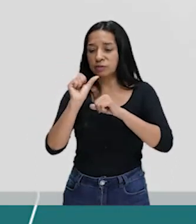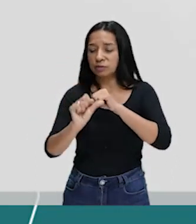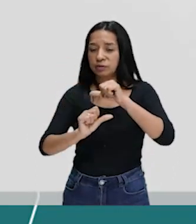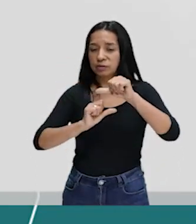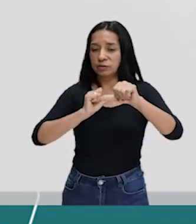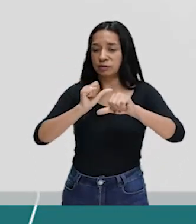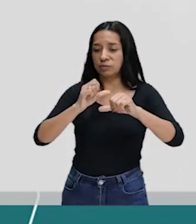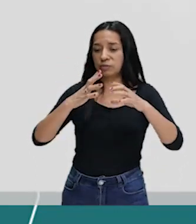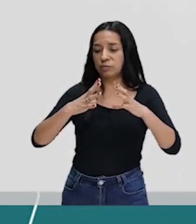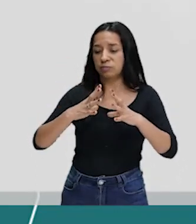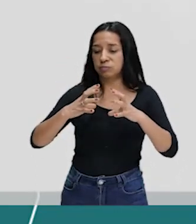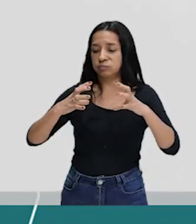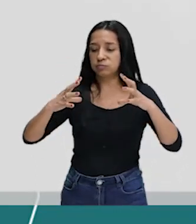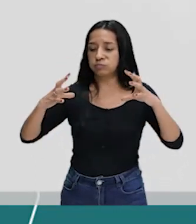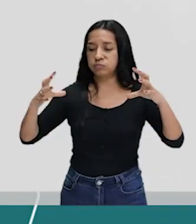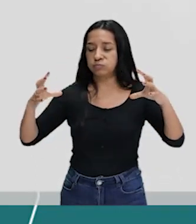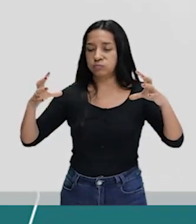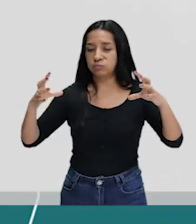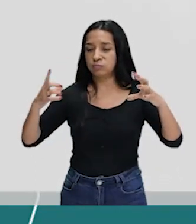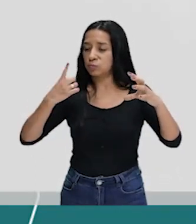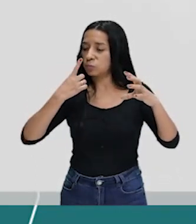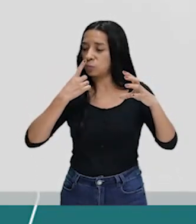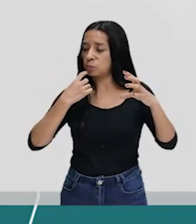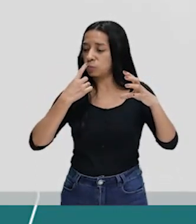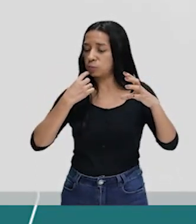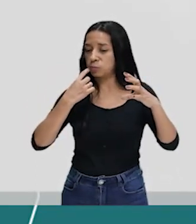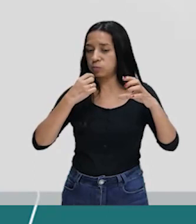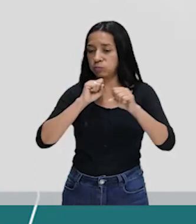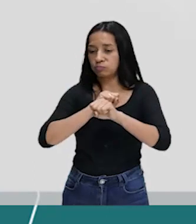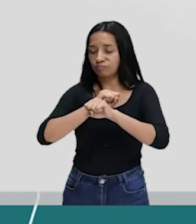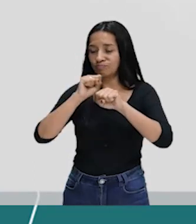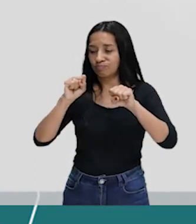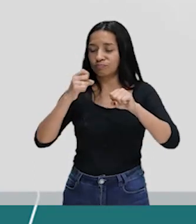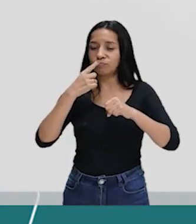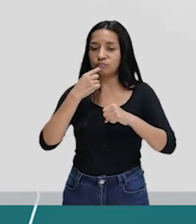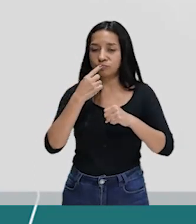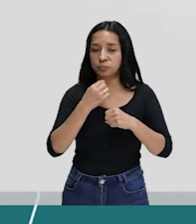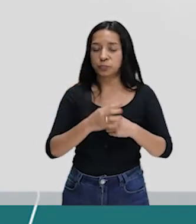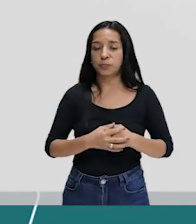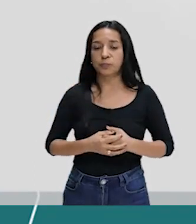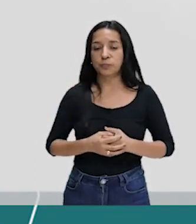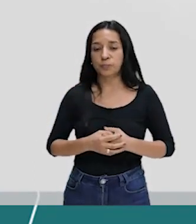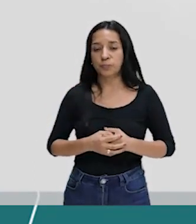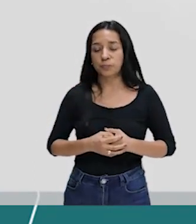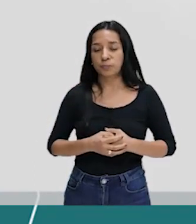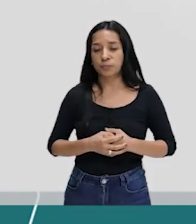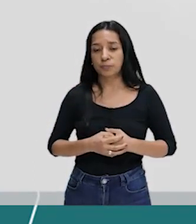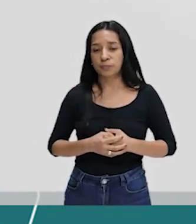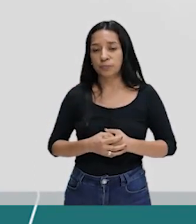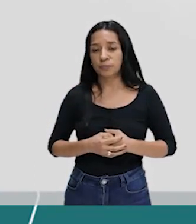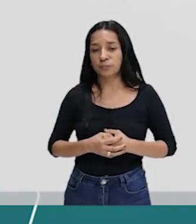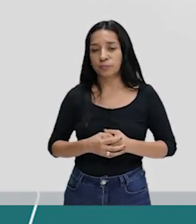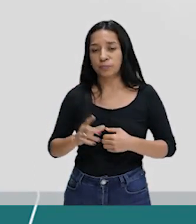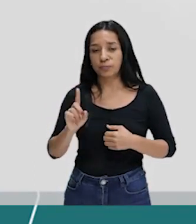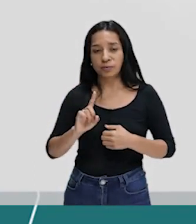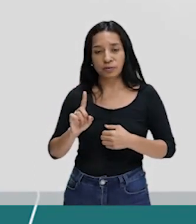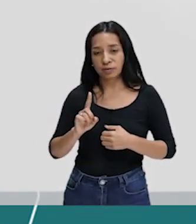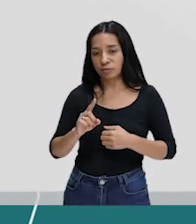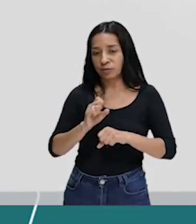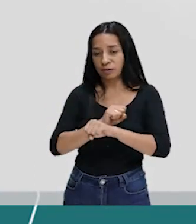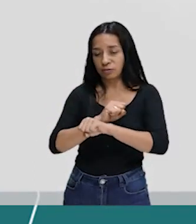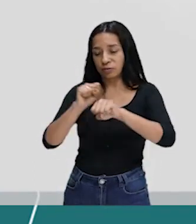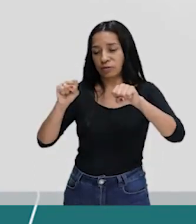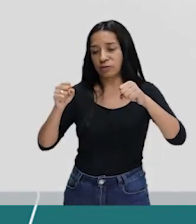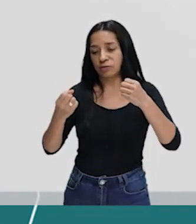tornar um gigante, né? Nós chamamos de gigante vermelho, certo? Então ele não é gigante